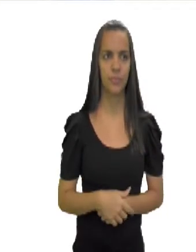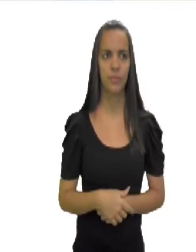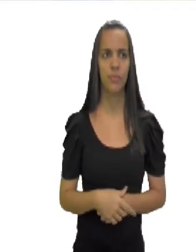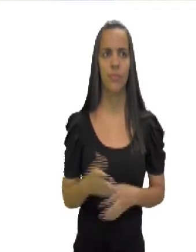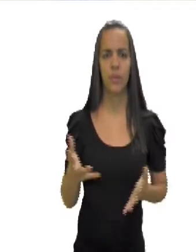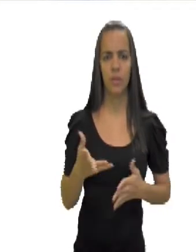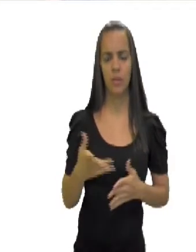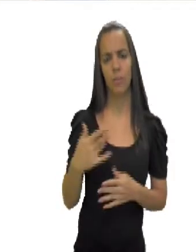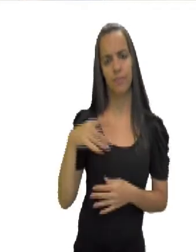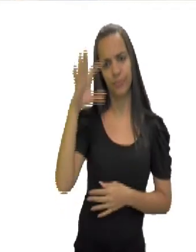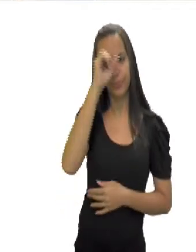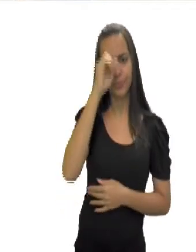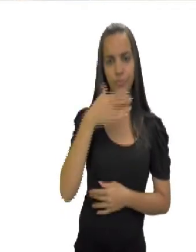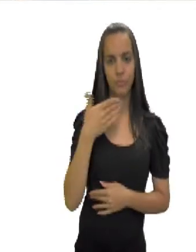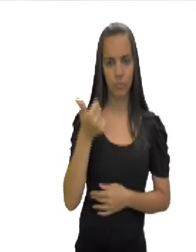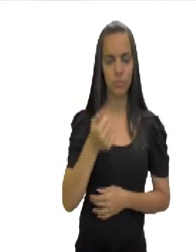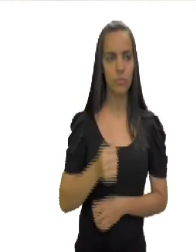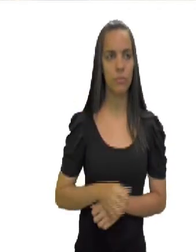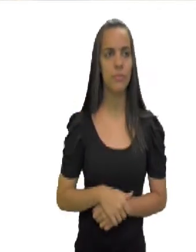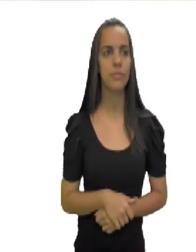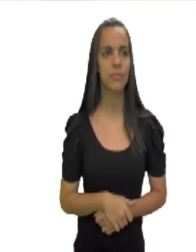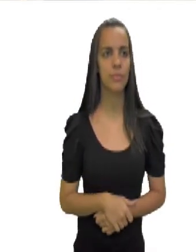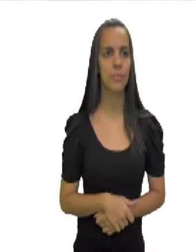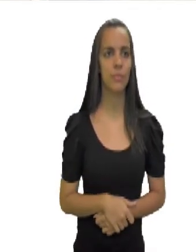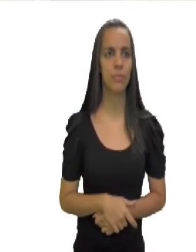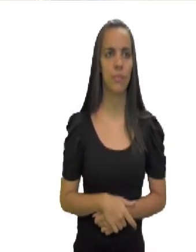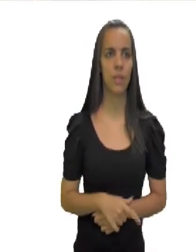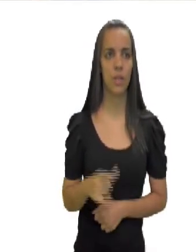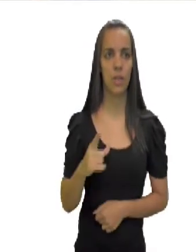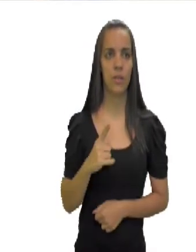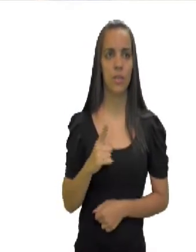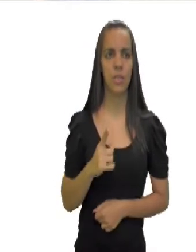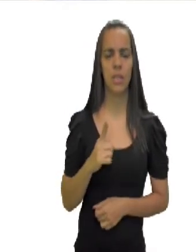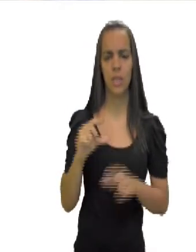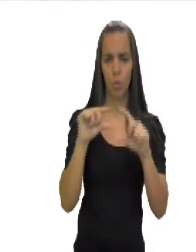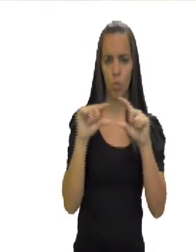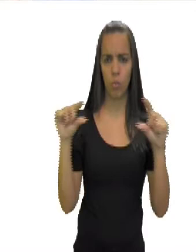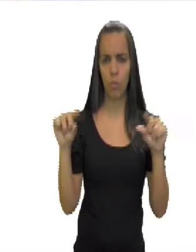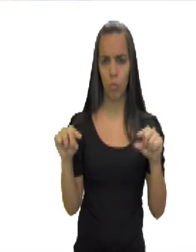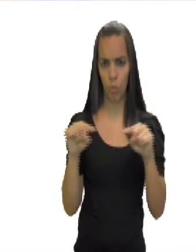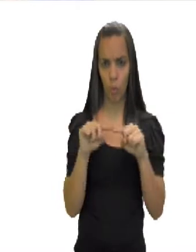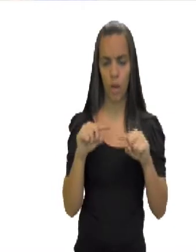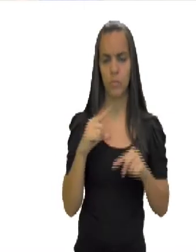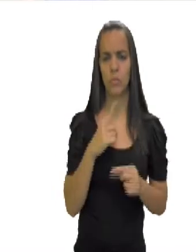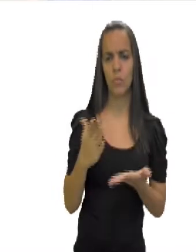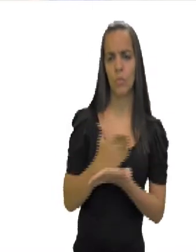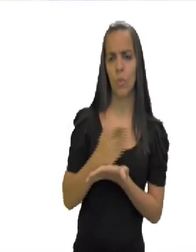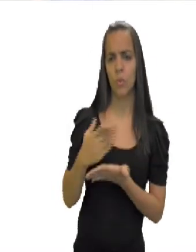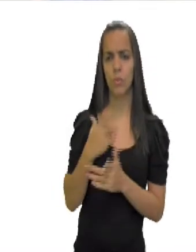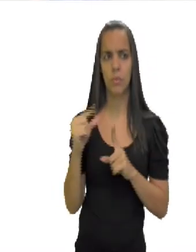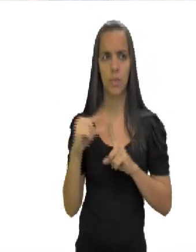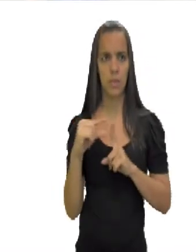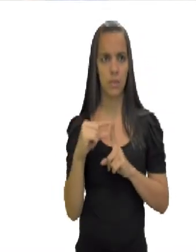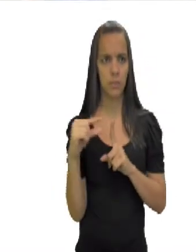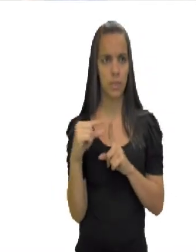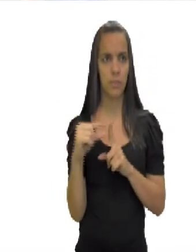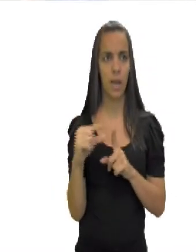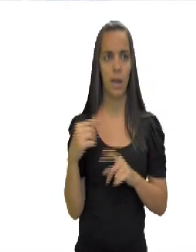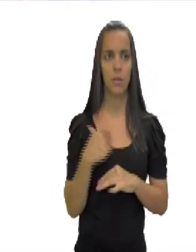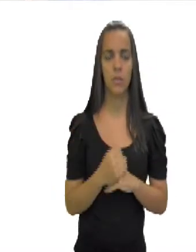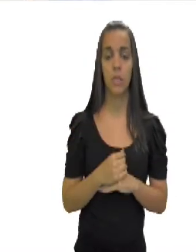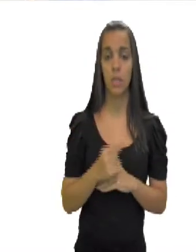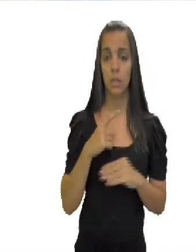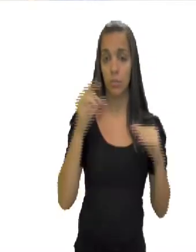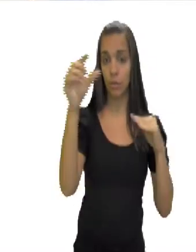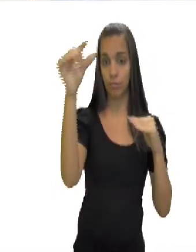nós o colocamos na boca. Tem um quadro com algumas palavras e nós vamos completar as frases de